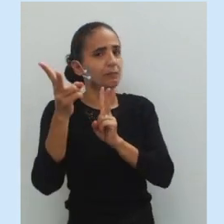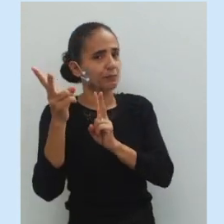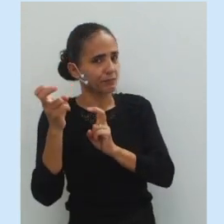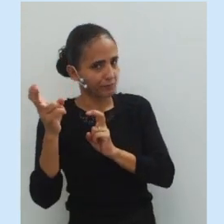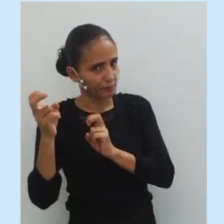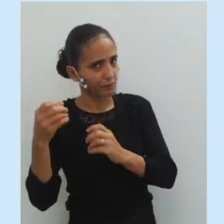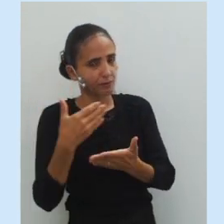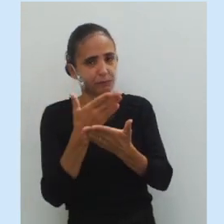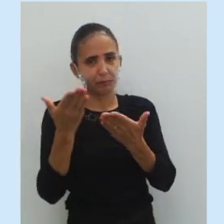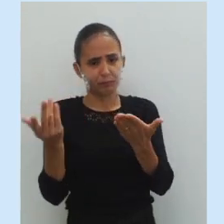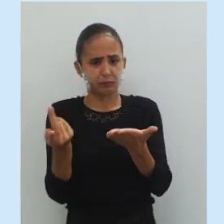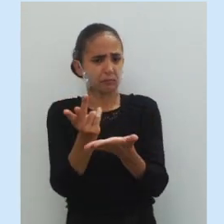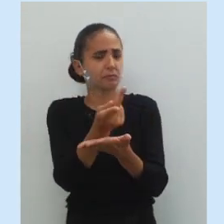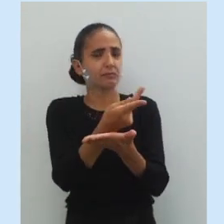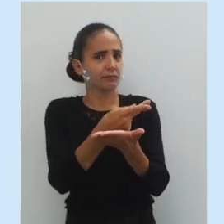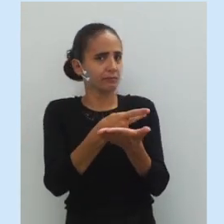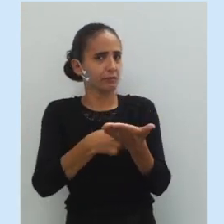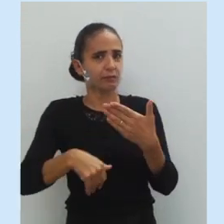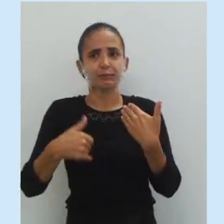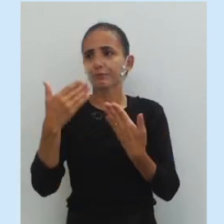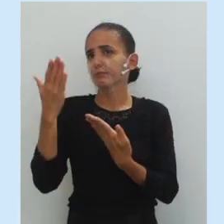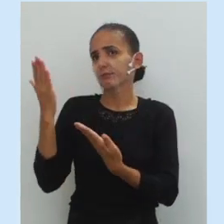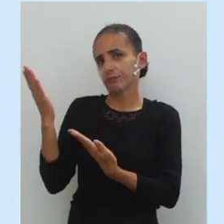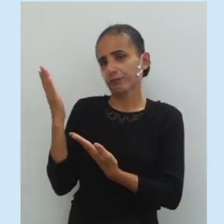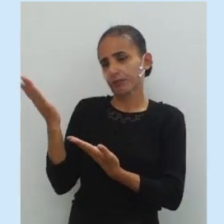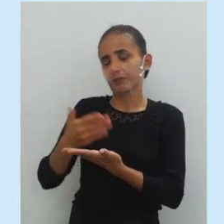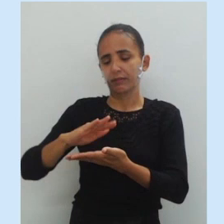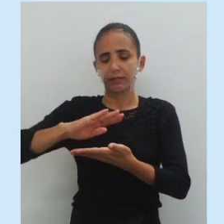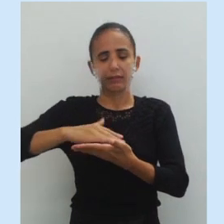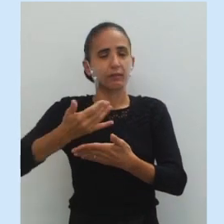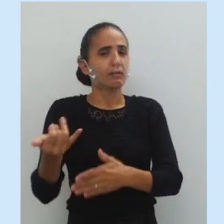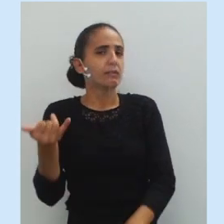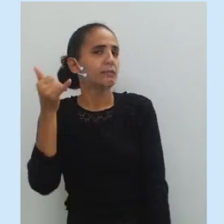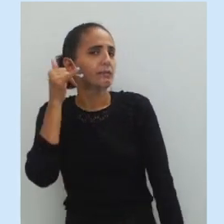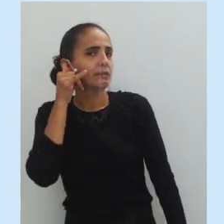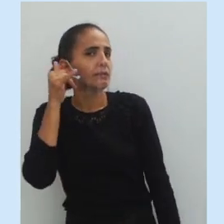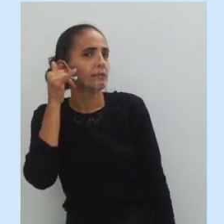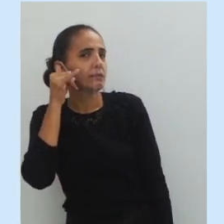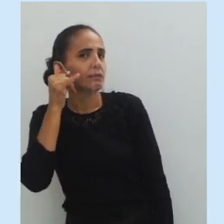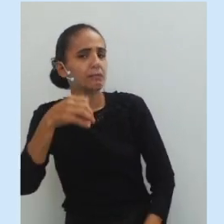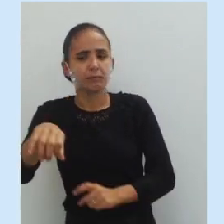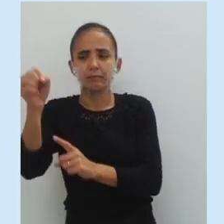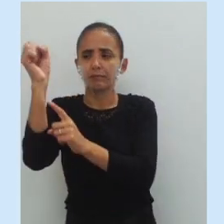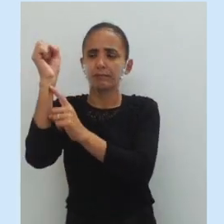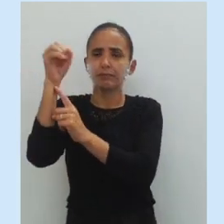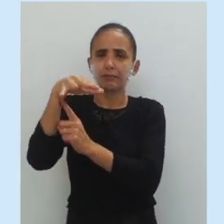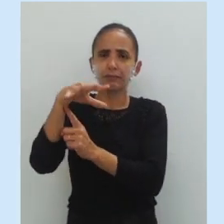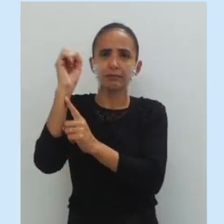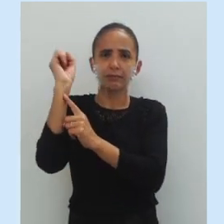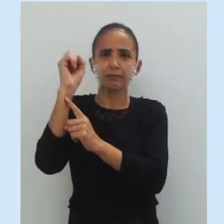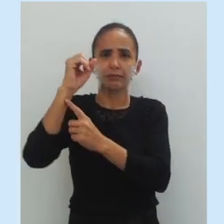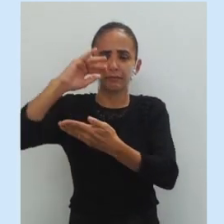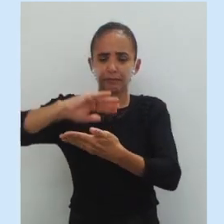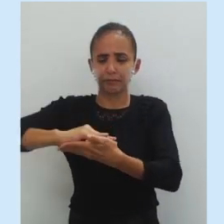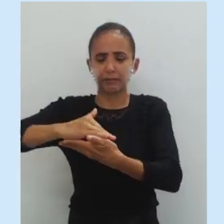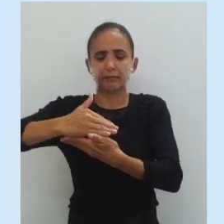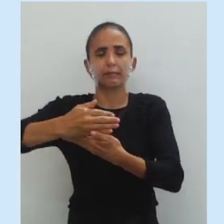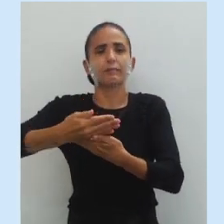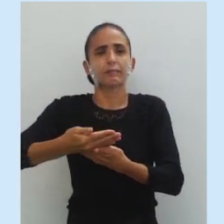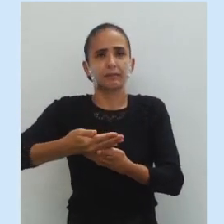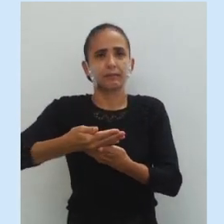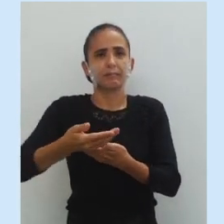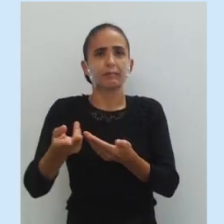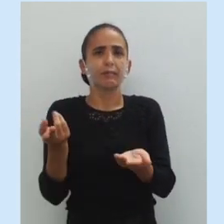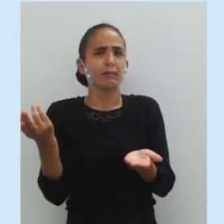observar bem essa imagem, a gente tem uma imagem de um celular, tem uma imagem de lâmpada, de computador,